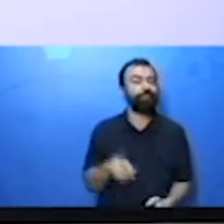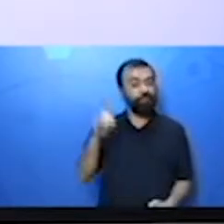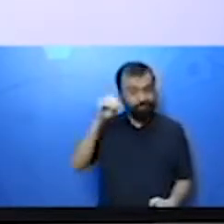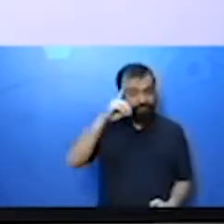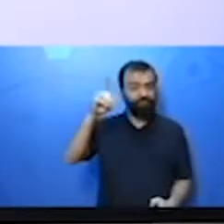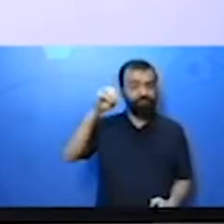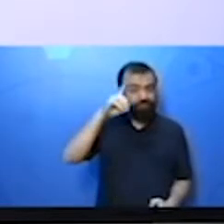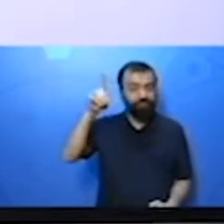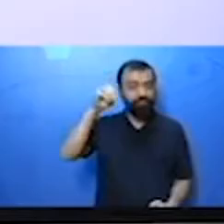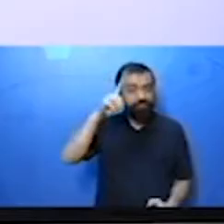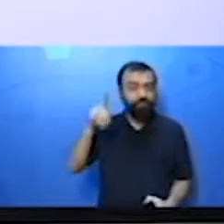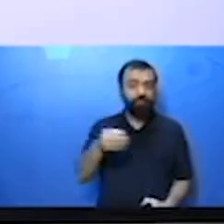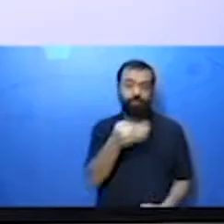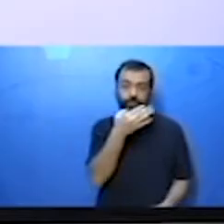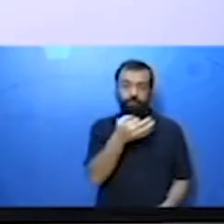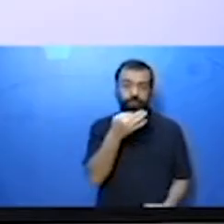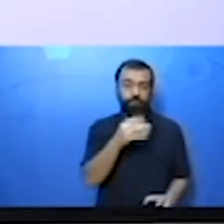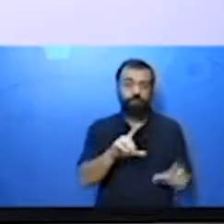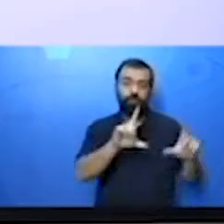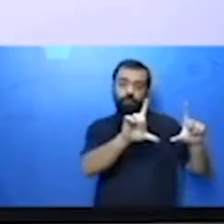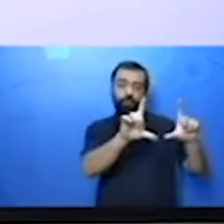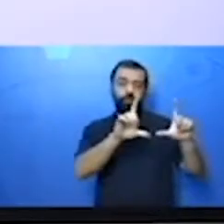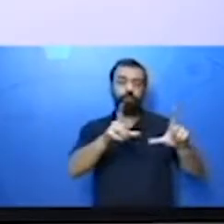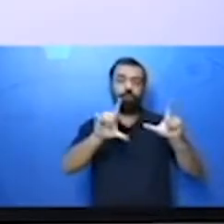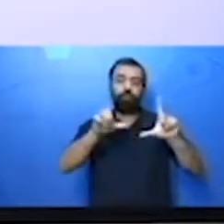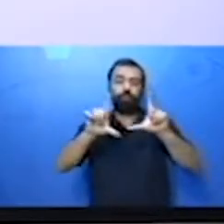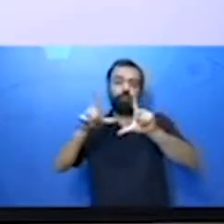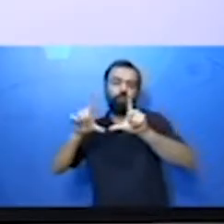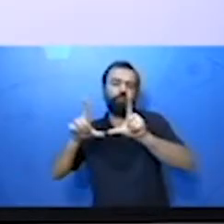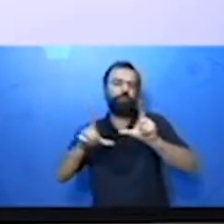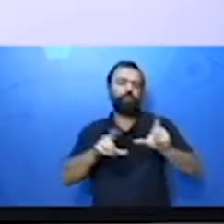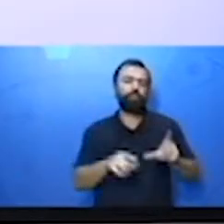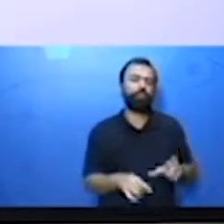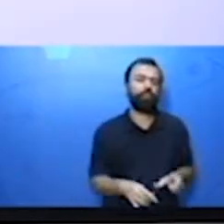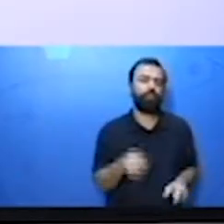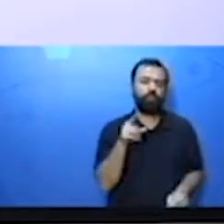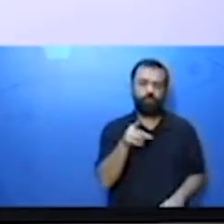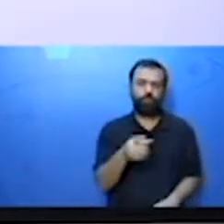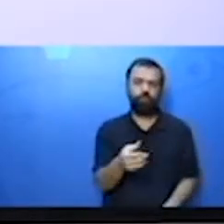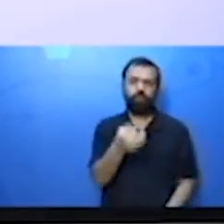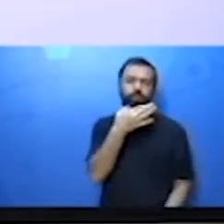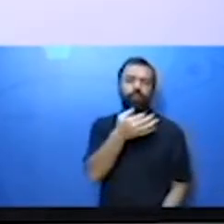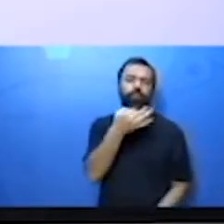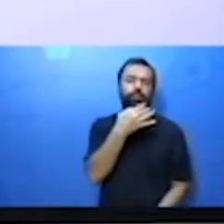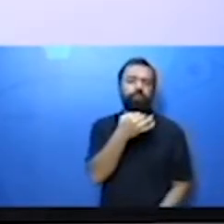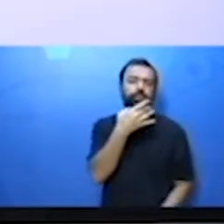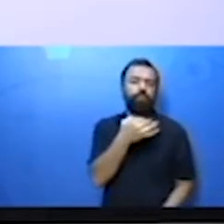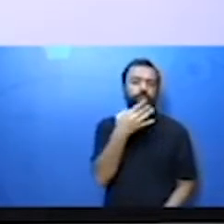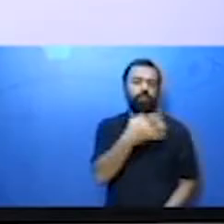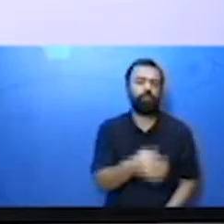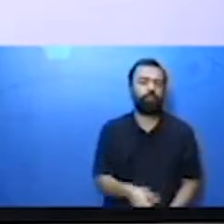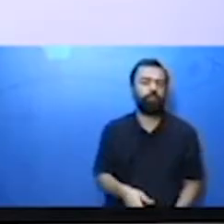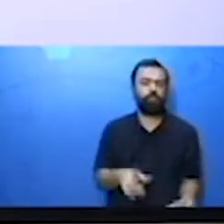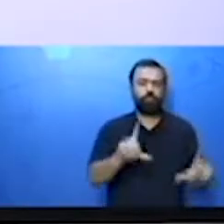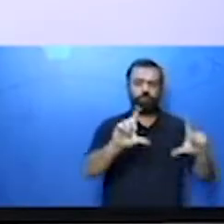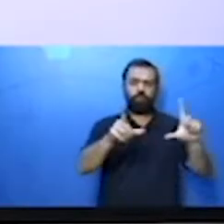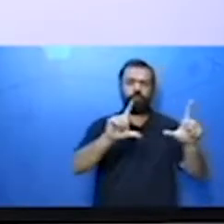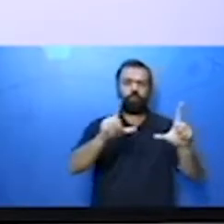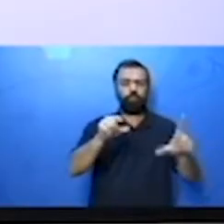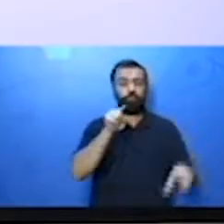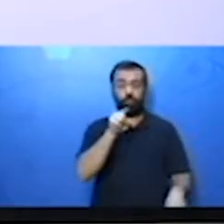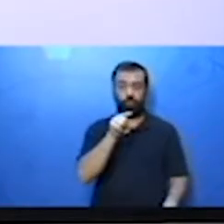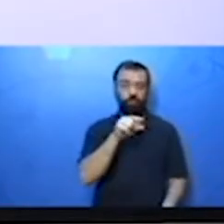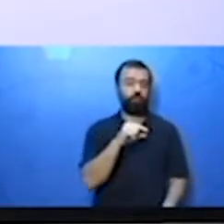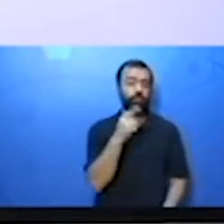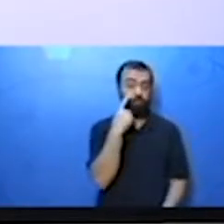na mídia, os quais são amplamente ingeridos pela população. Ou seja, passa na televisão um remédio,